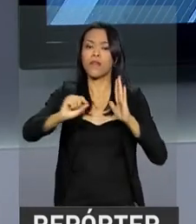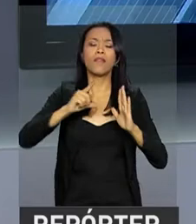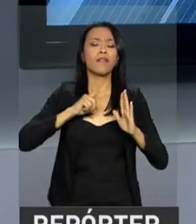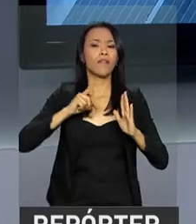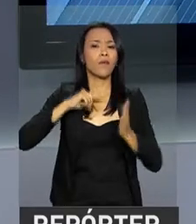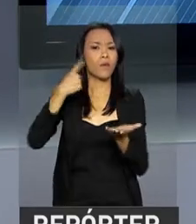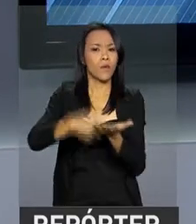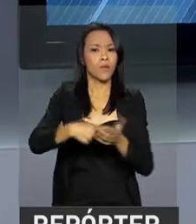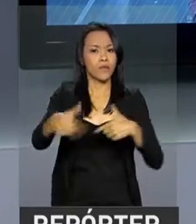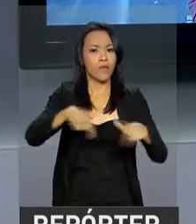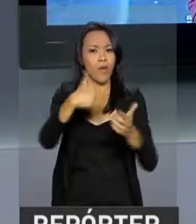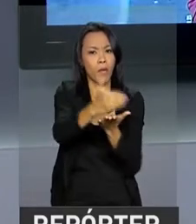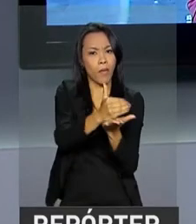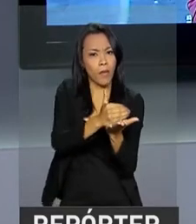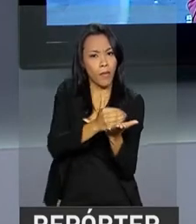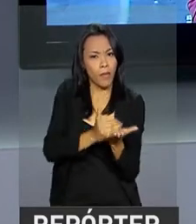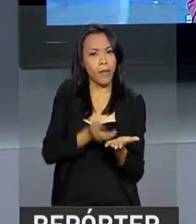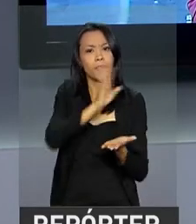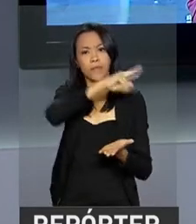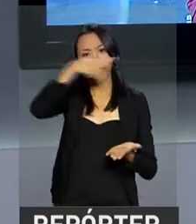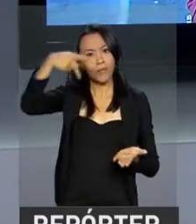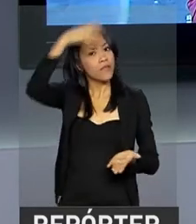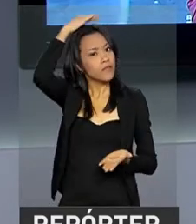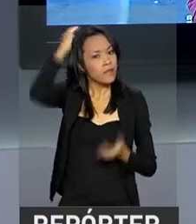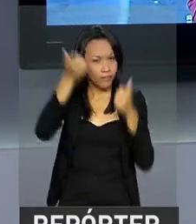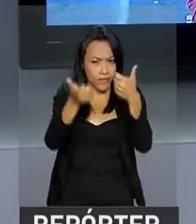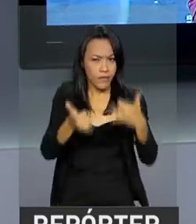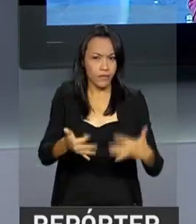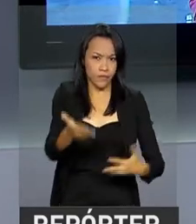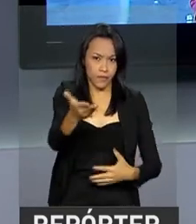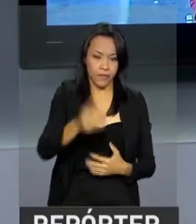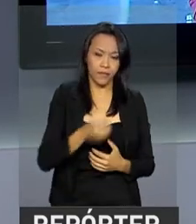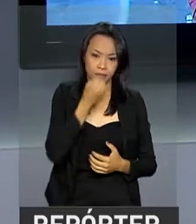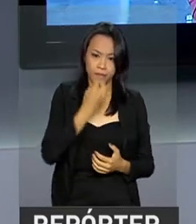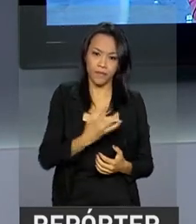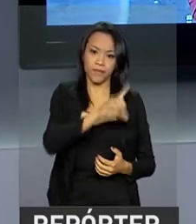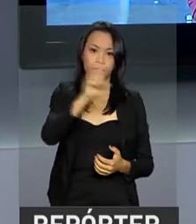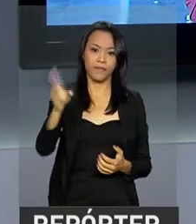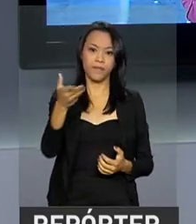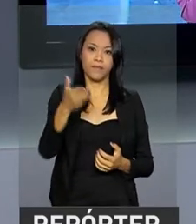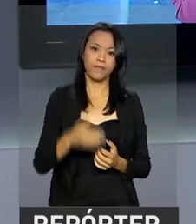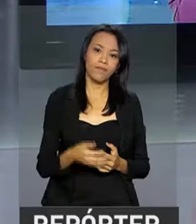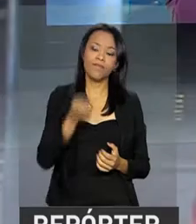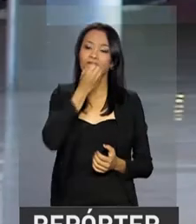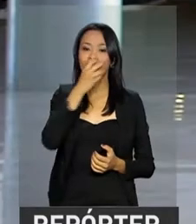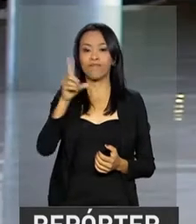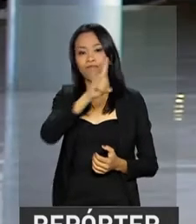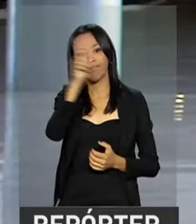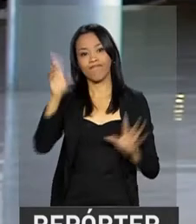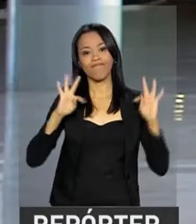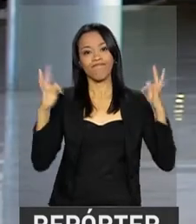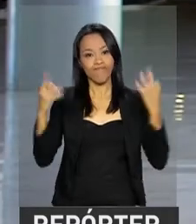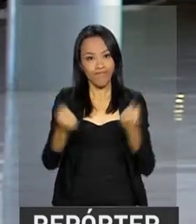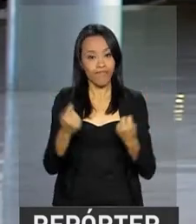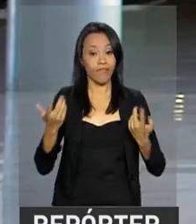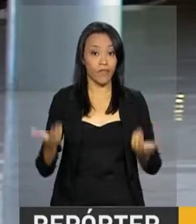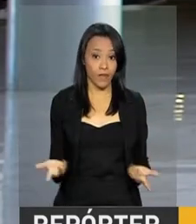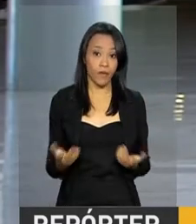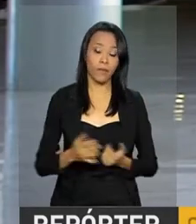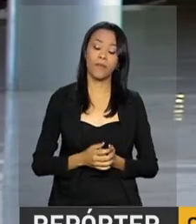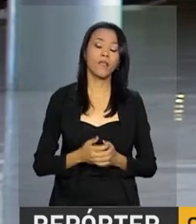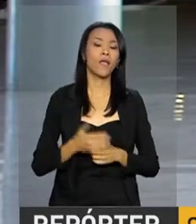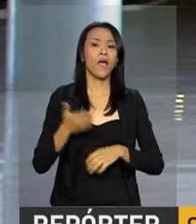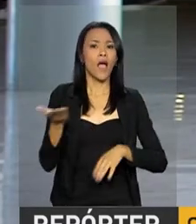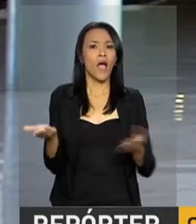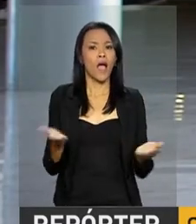do presidente Michel Temer. Olá, Gabi, bom dia para você. Bom dia, Thaísa. Um bom dia a todos. Olha, agora